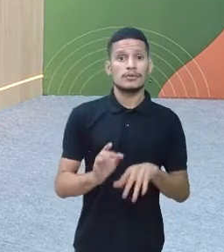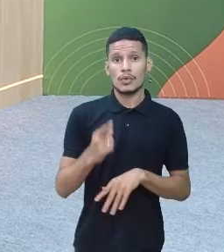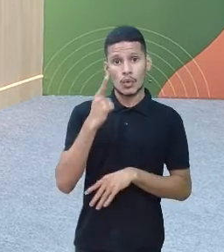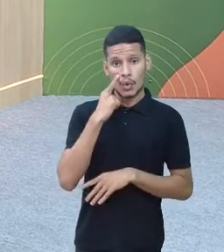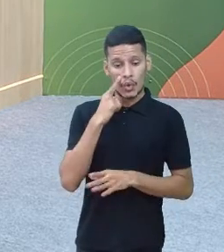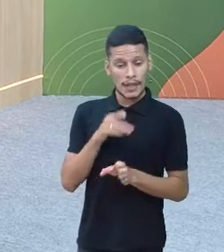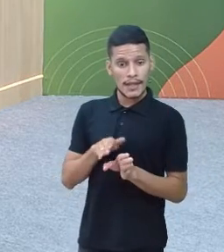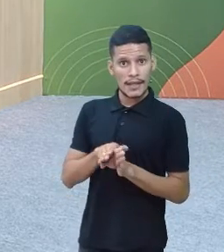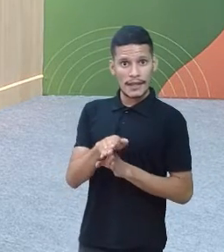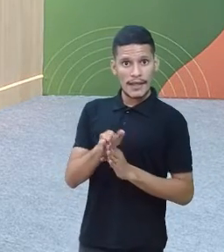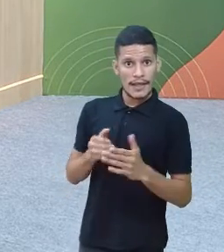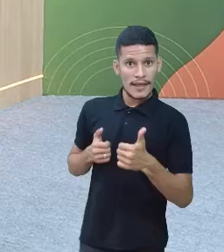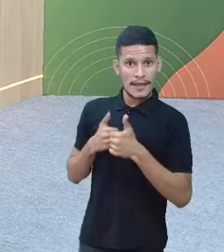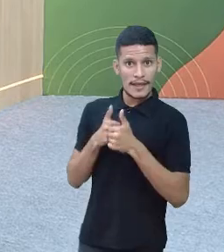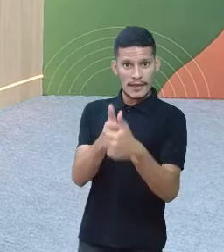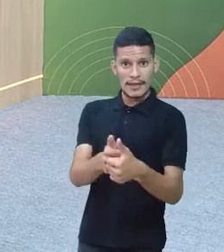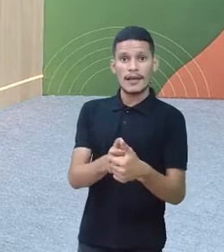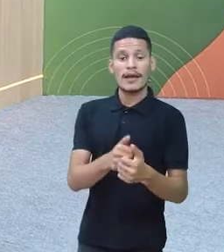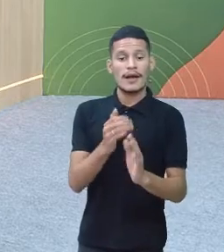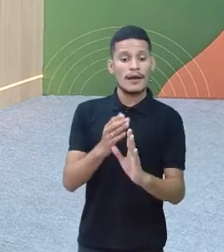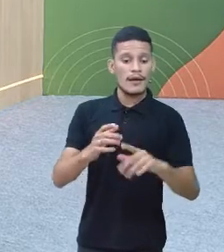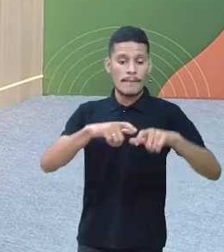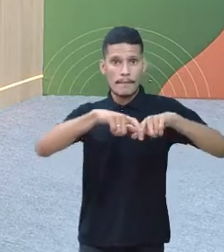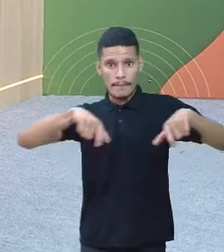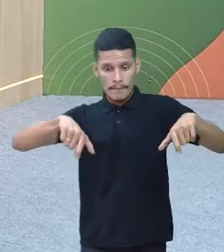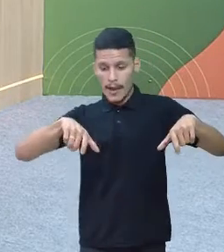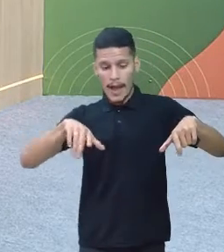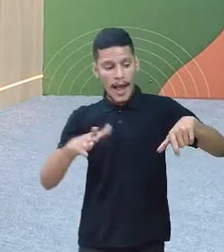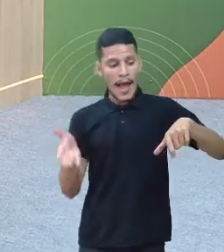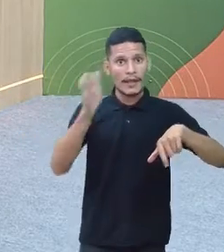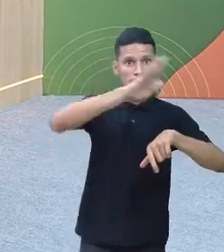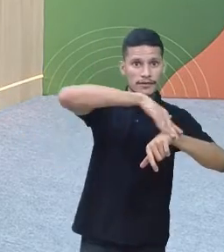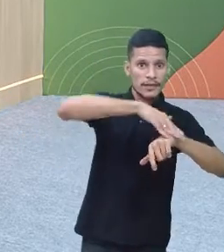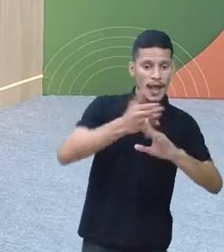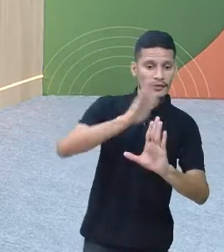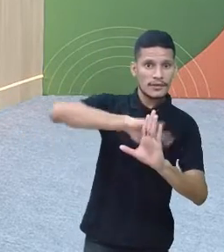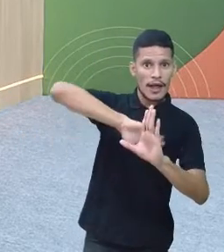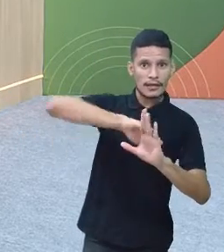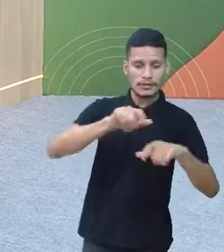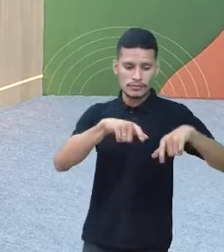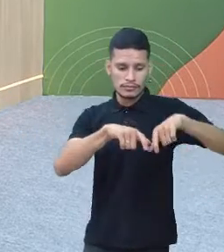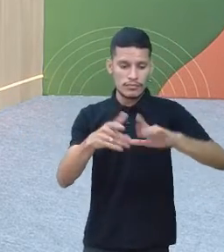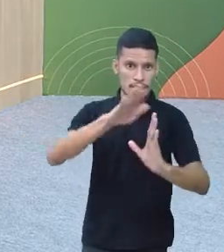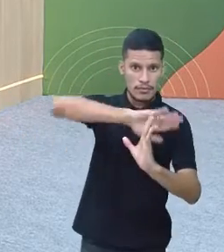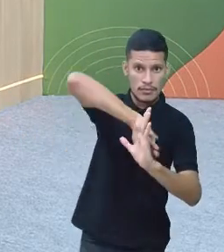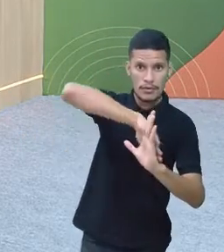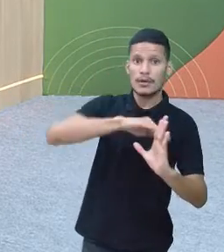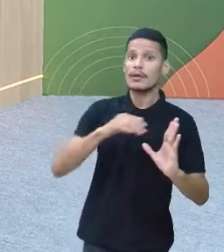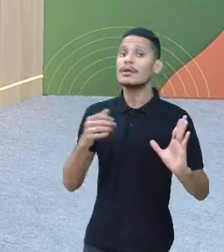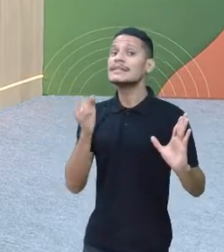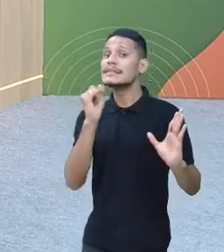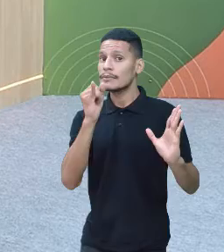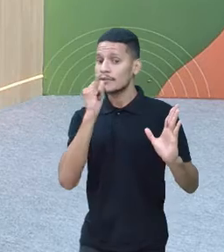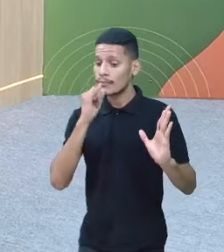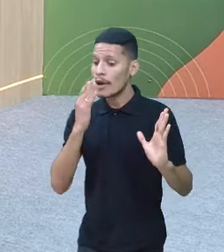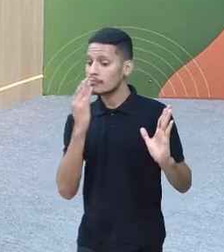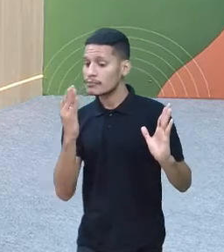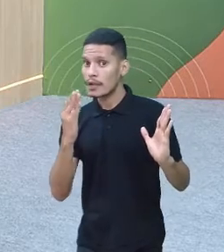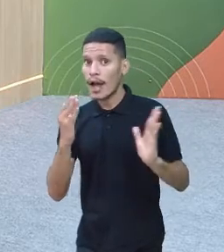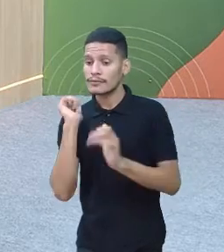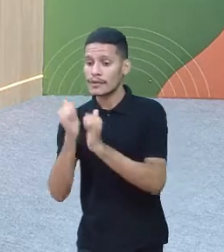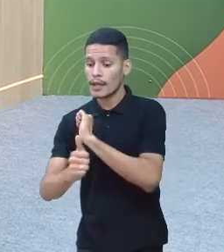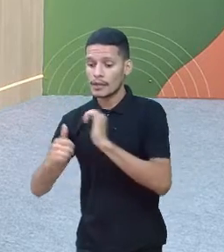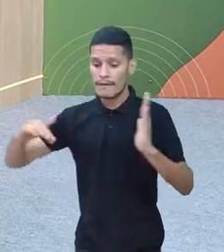O guia, ele fica atrás da barra e quando o seu atleta chega no terço do ataque, ele fica